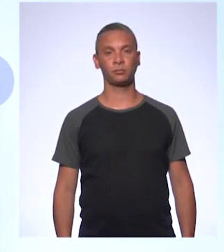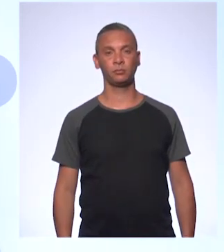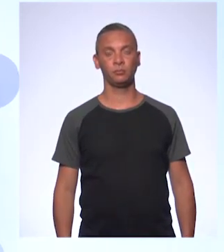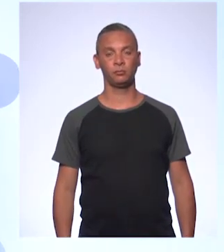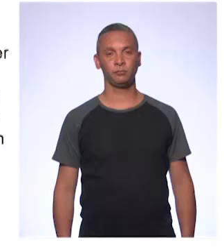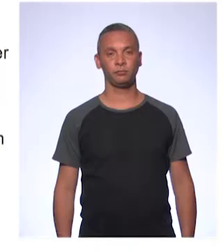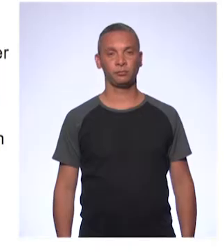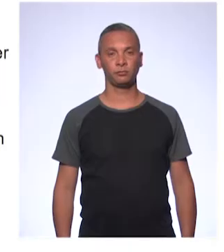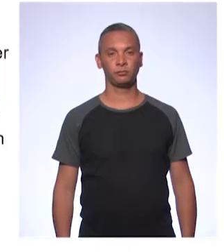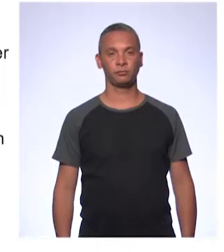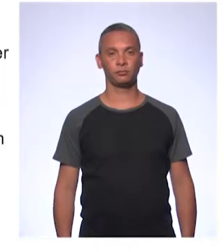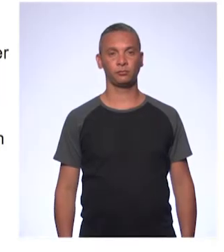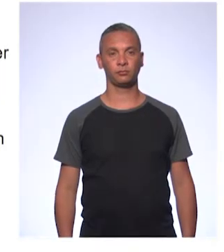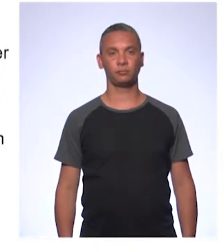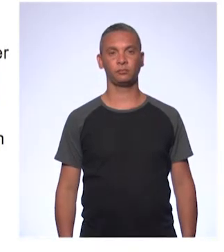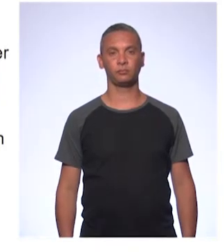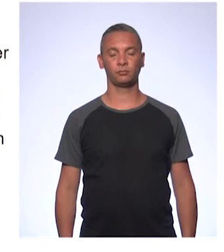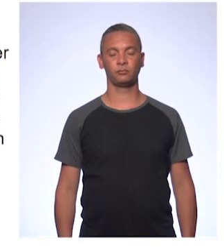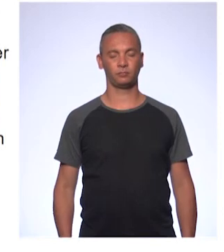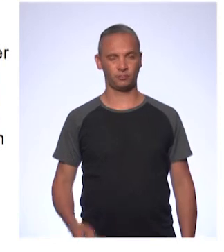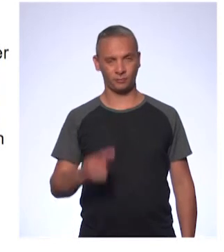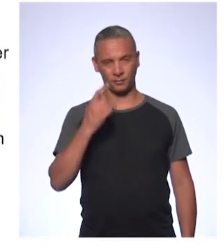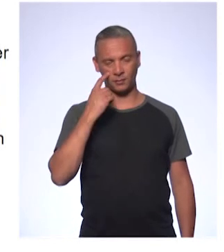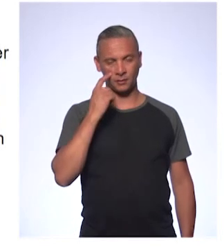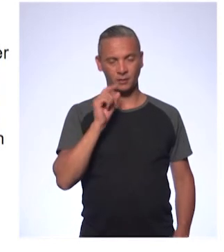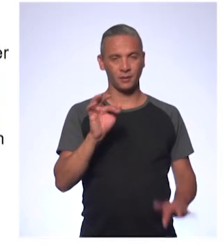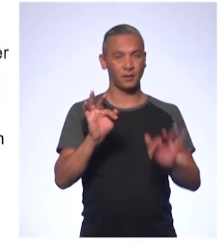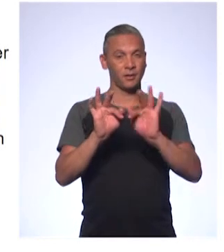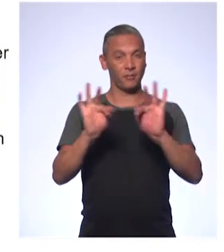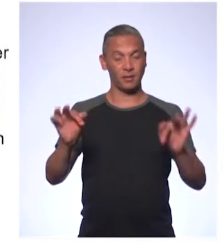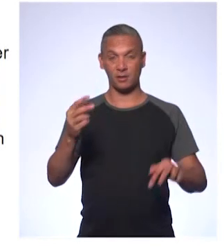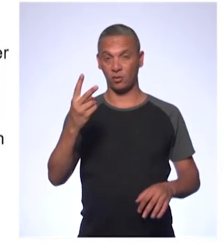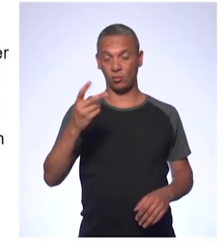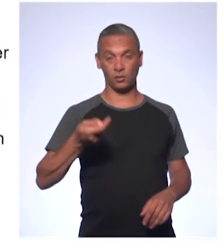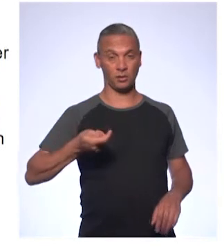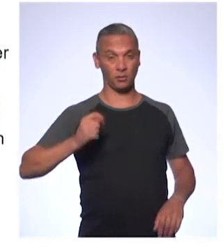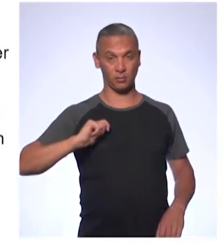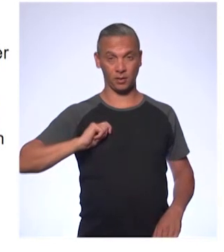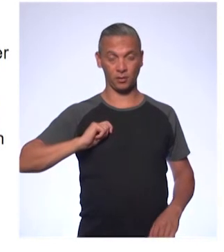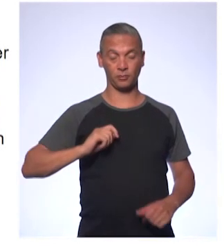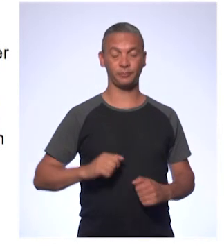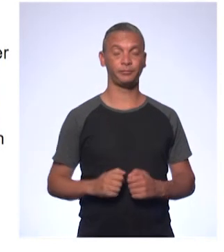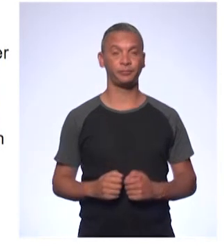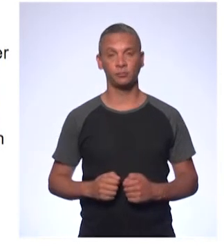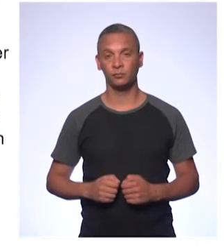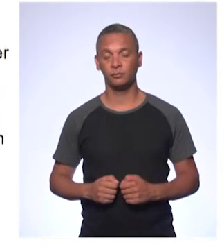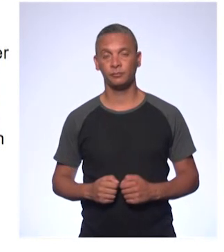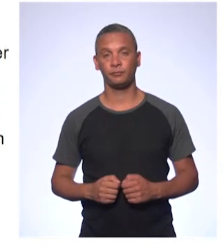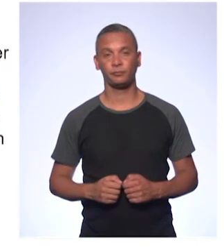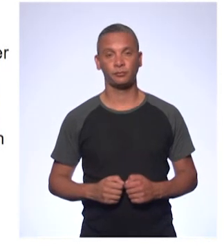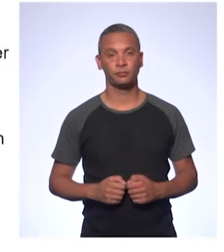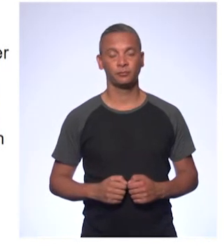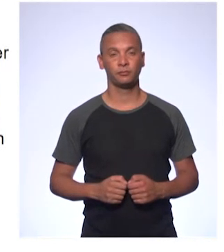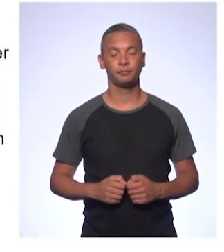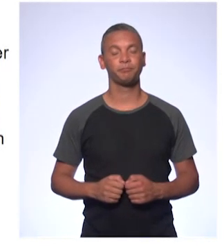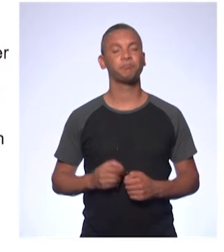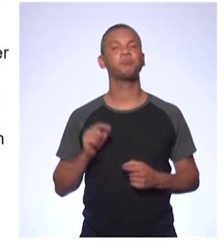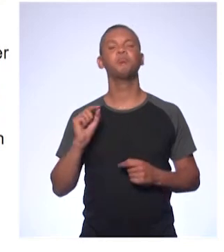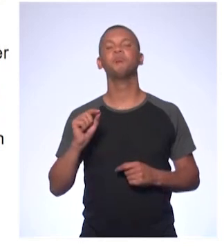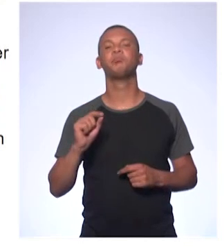um calabazo de aire. Vejam só essas duas frasezinhas aí. Una cadena de rosas. Cadena